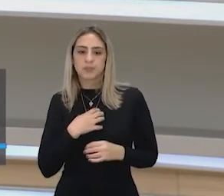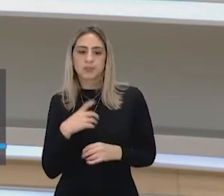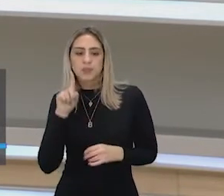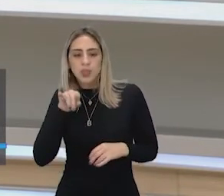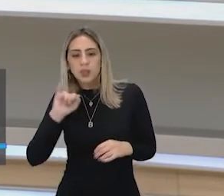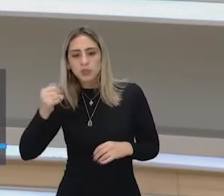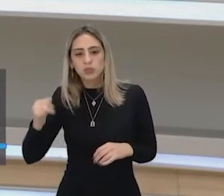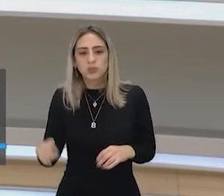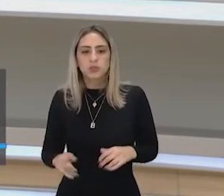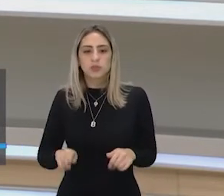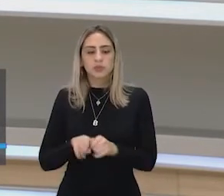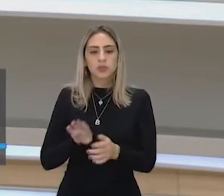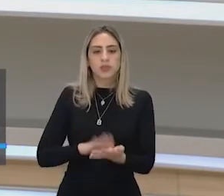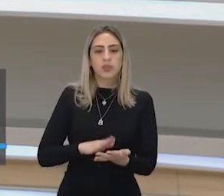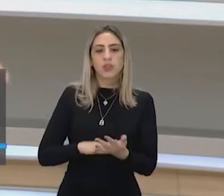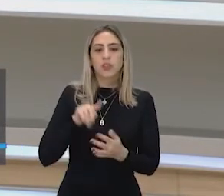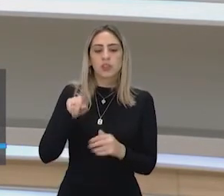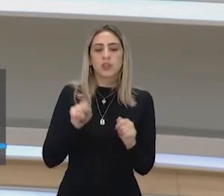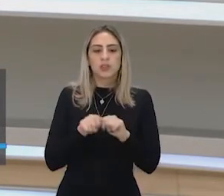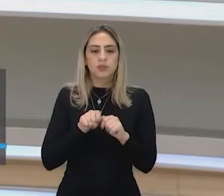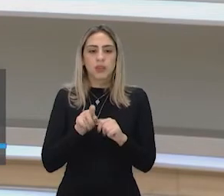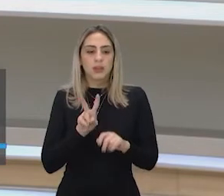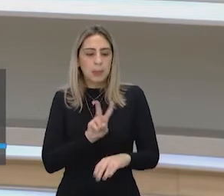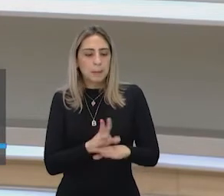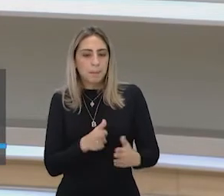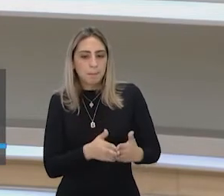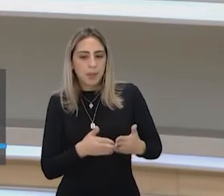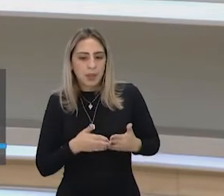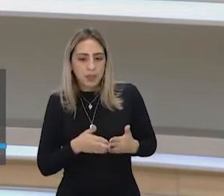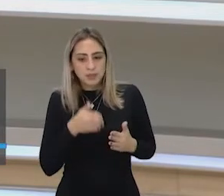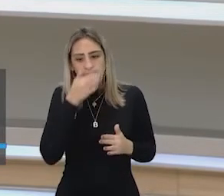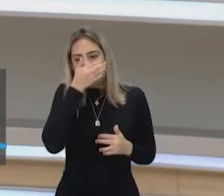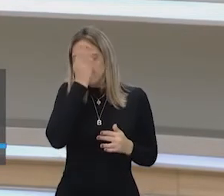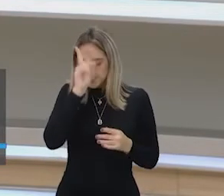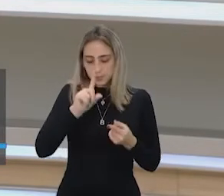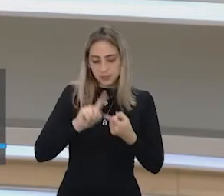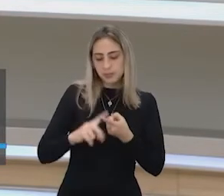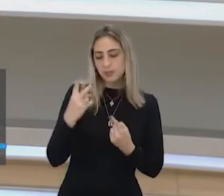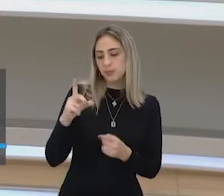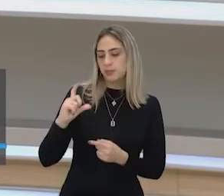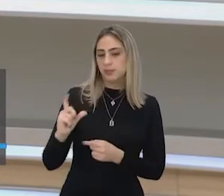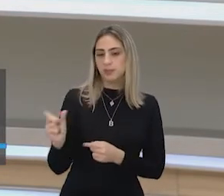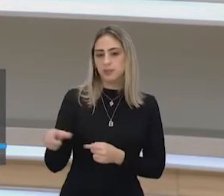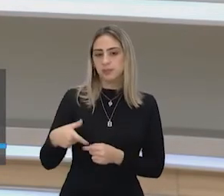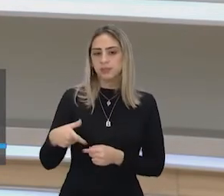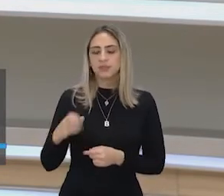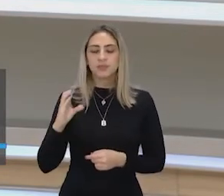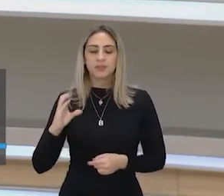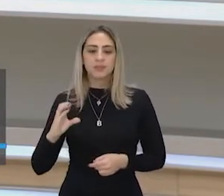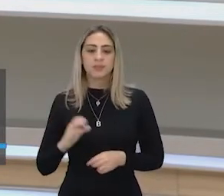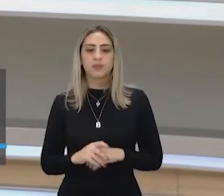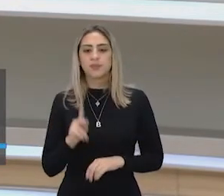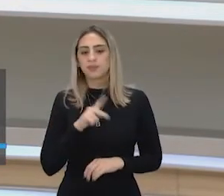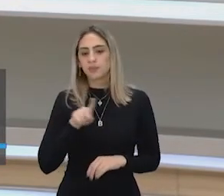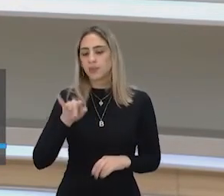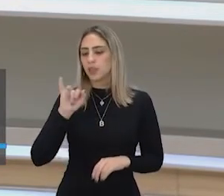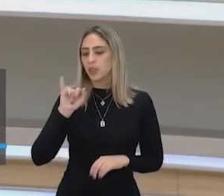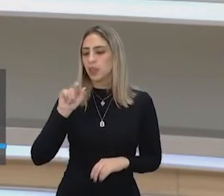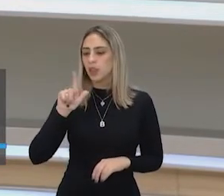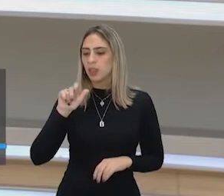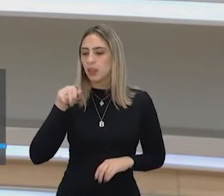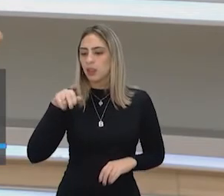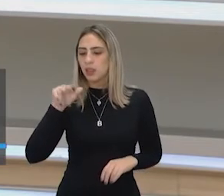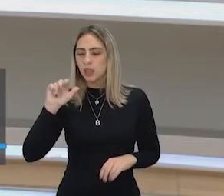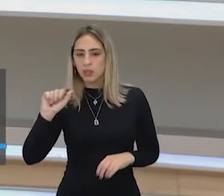aqueles juros cobrados aí quando você faz empréstimo, quando você fica devendo o seu cartão de crédito. A professora Ilana, lá na matemática, na